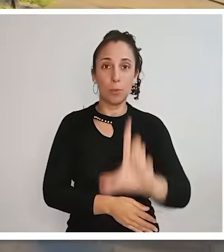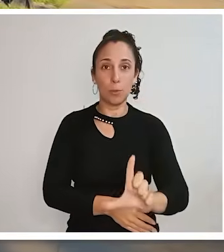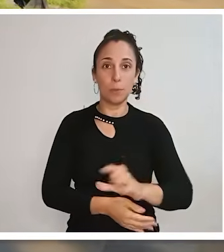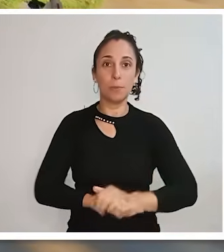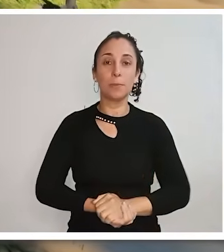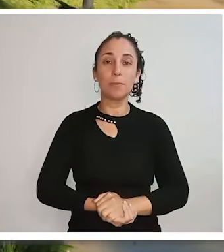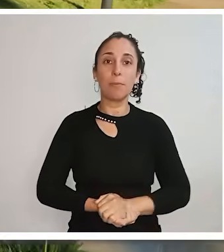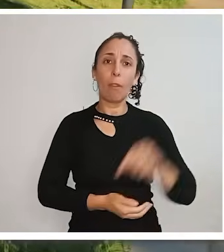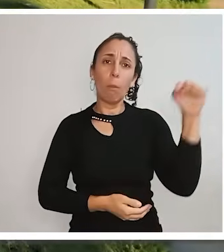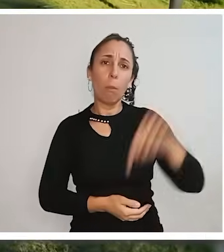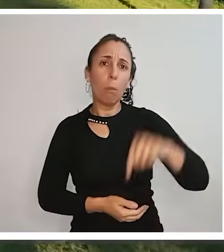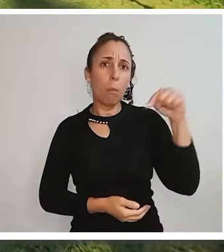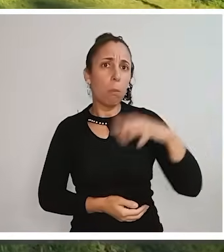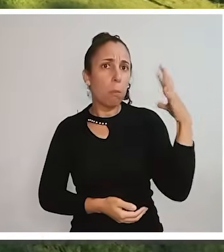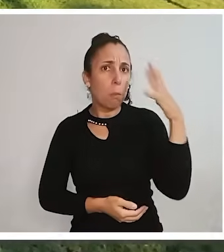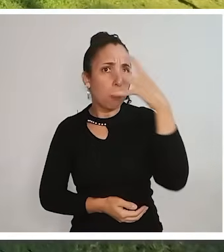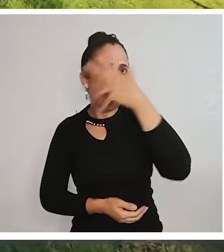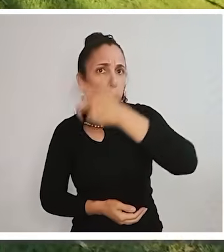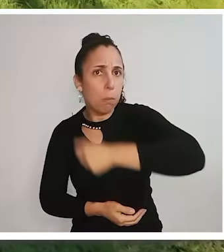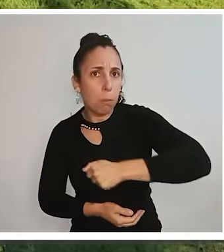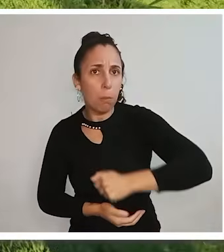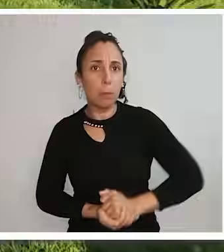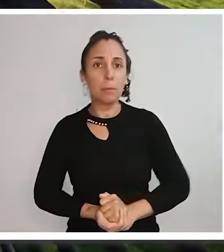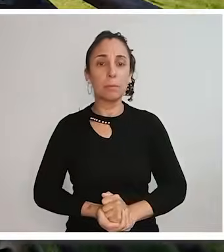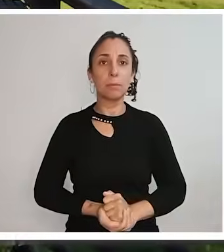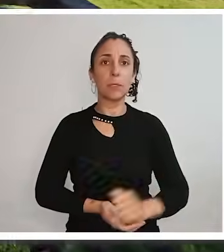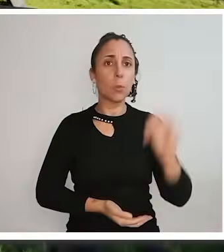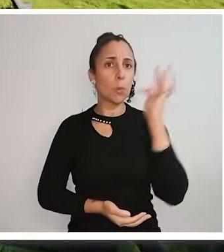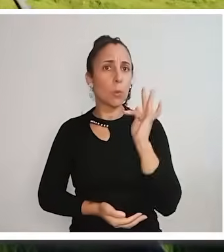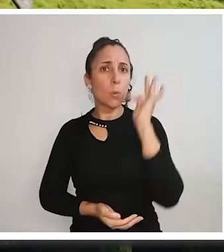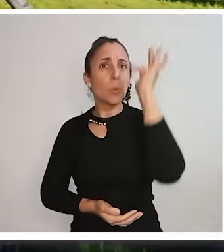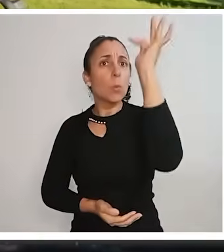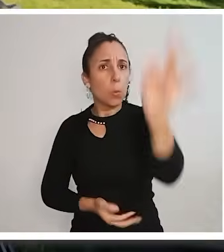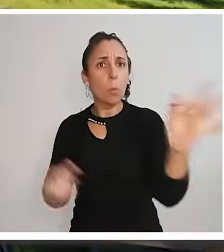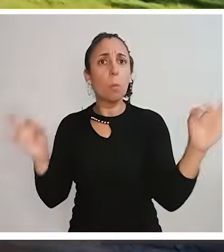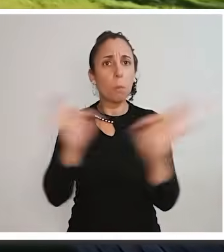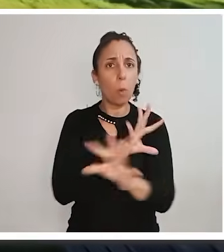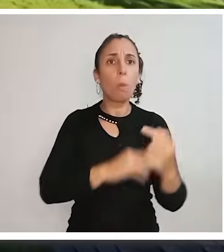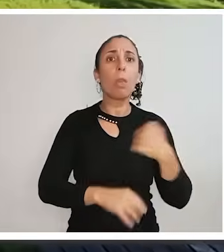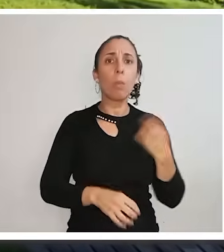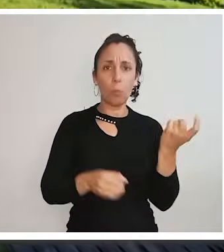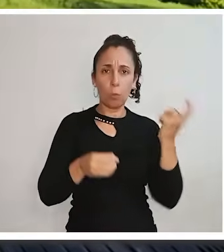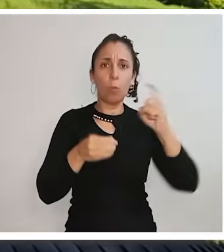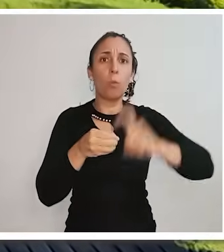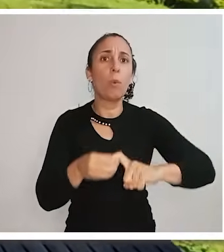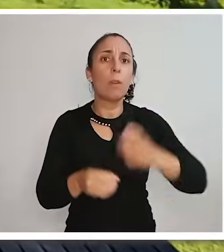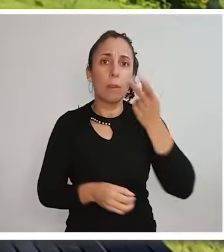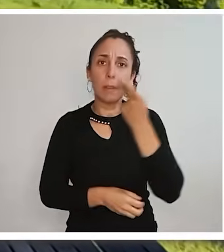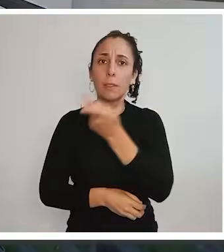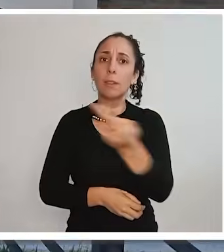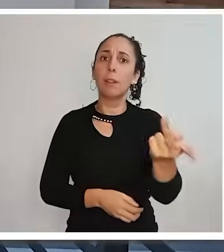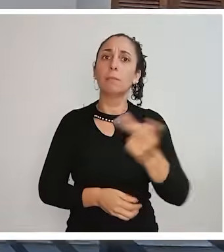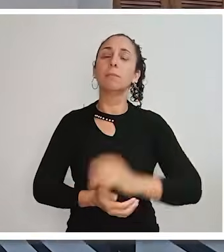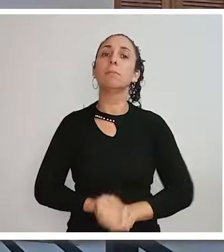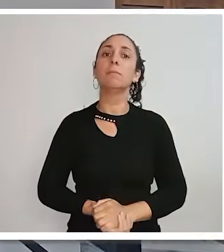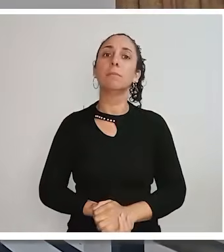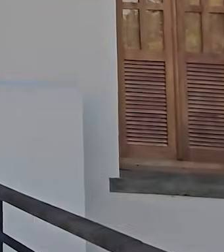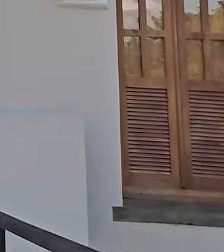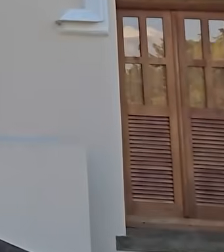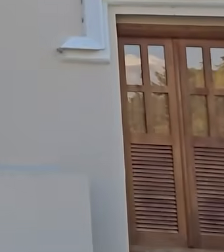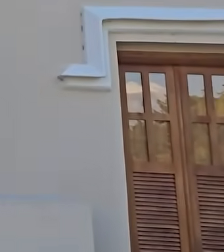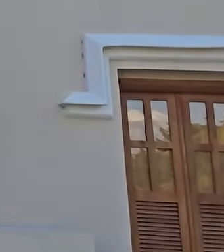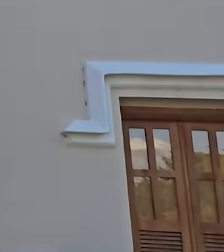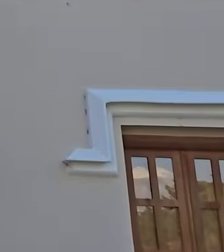Tá ficando uma graça a restauração, tá ficando lindo. Assim que ficar pronto, eu quero vir aqui para conhecer esse lugar de perto.